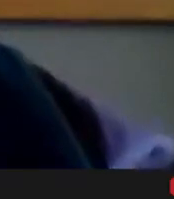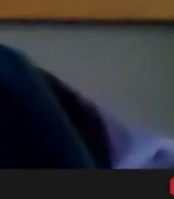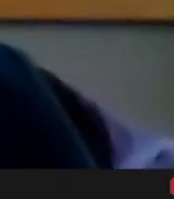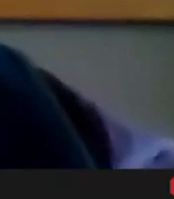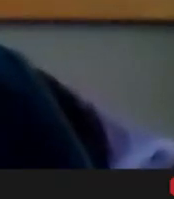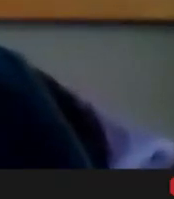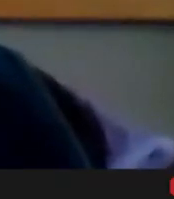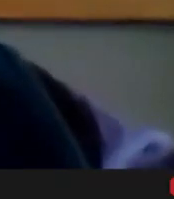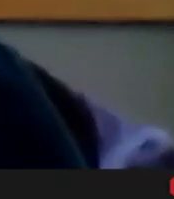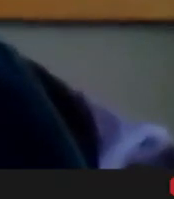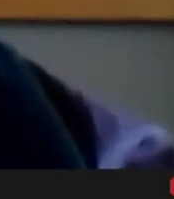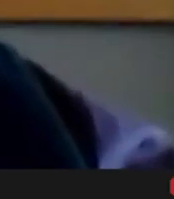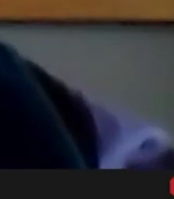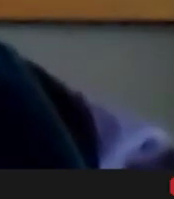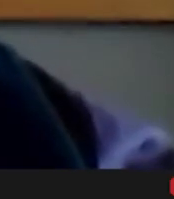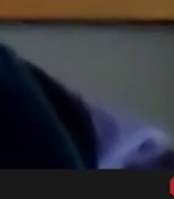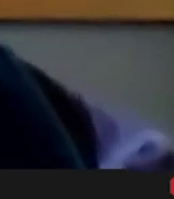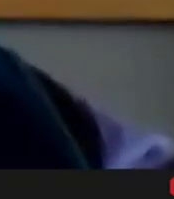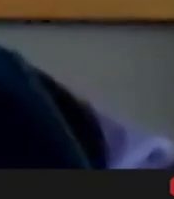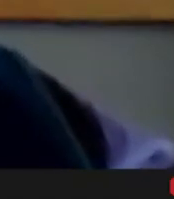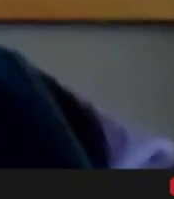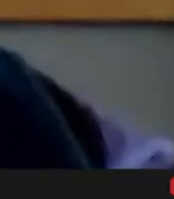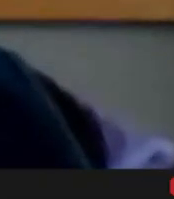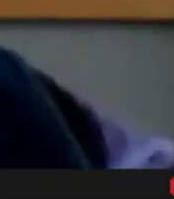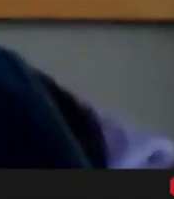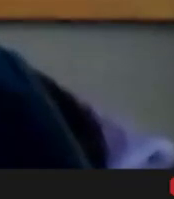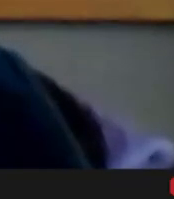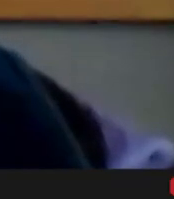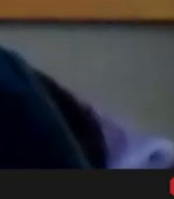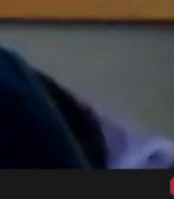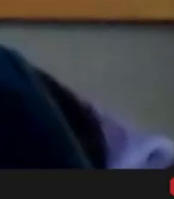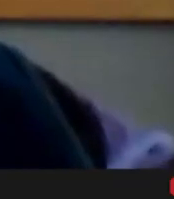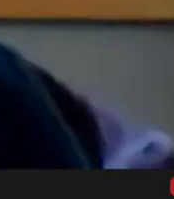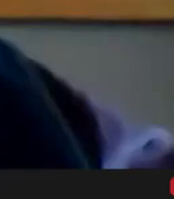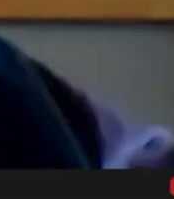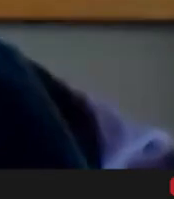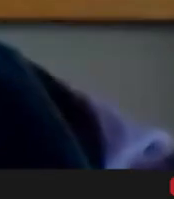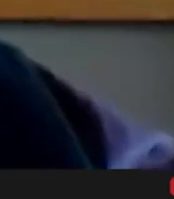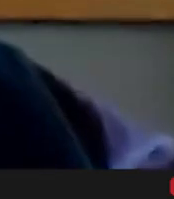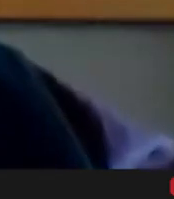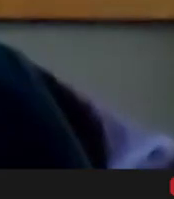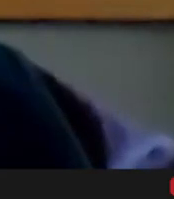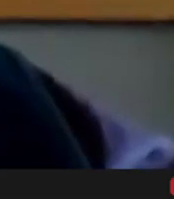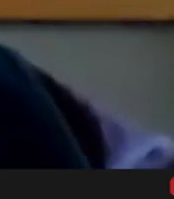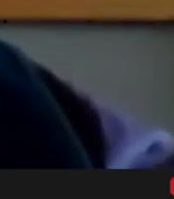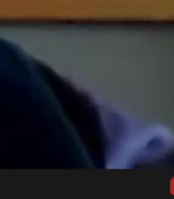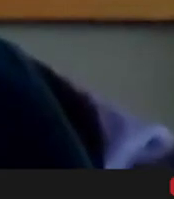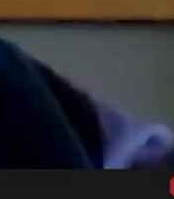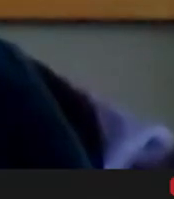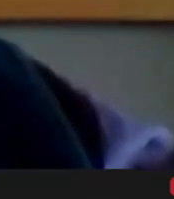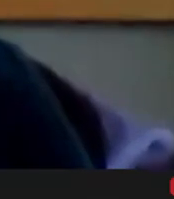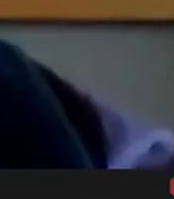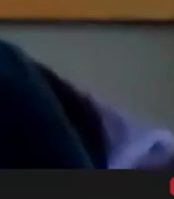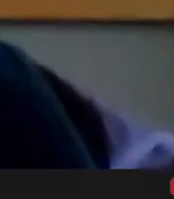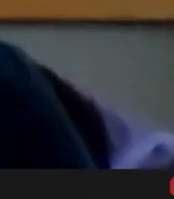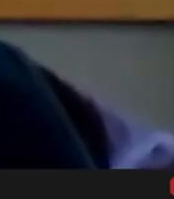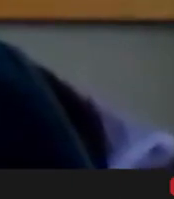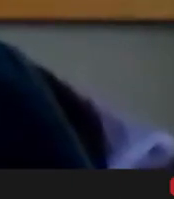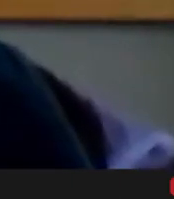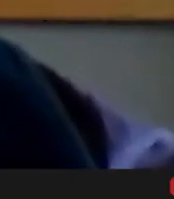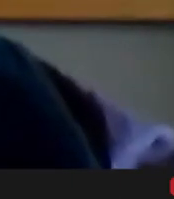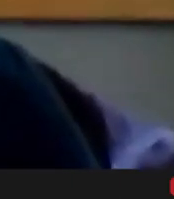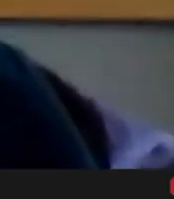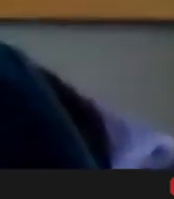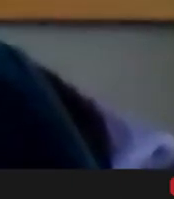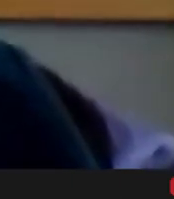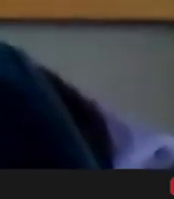culturas indígenas e africanas nas escolas, uma forma de combater o racismo. Lembrando que ninguém